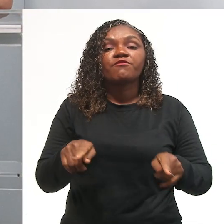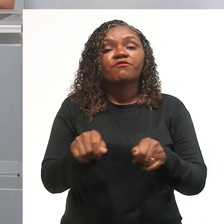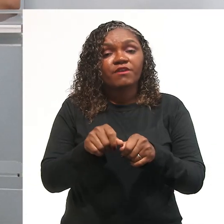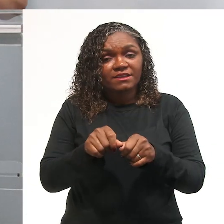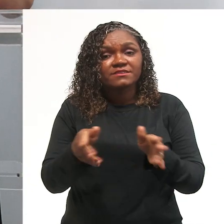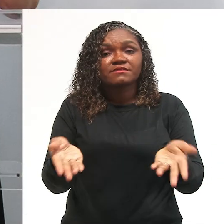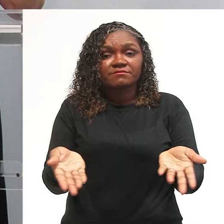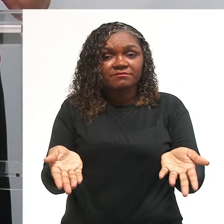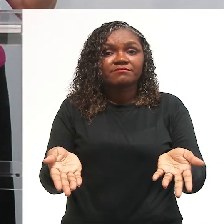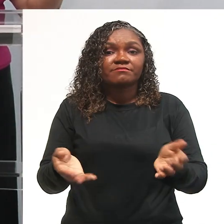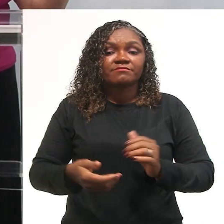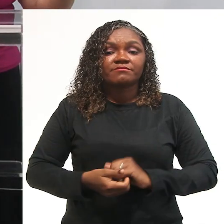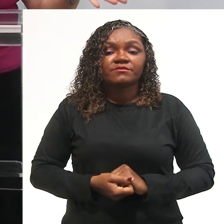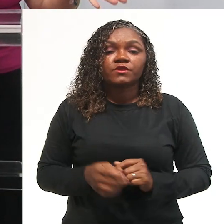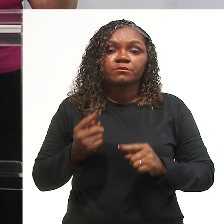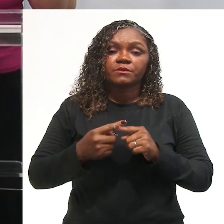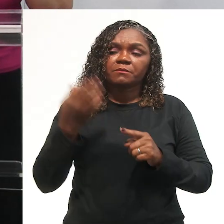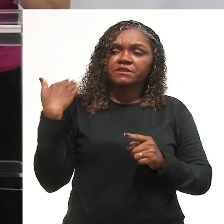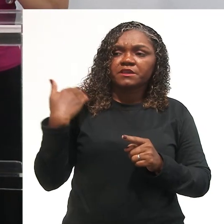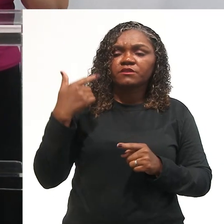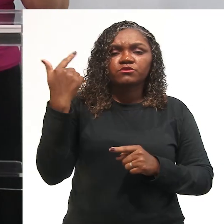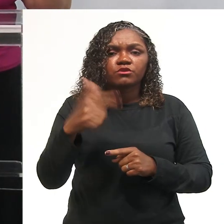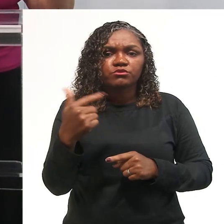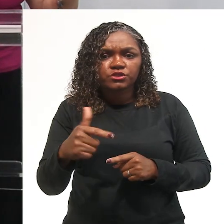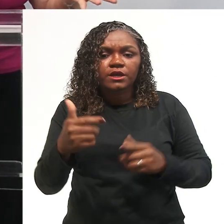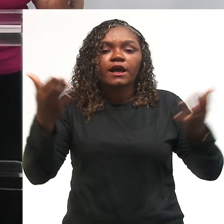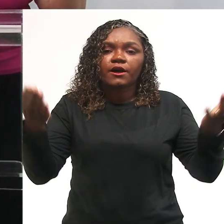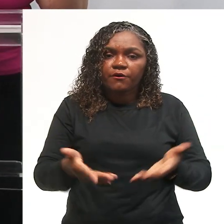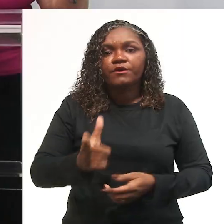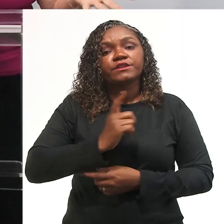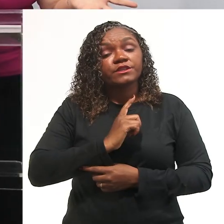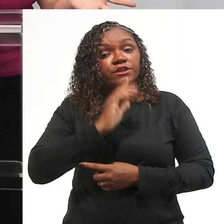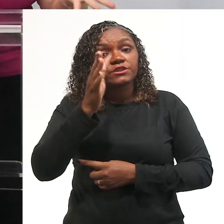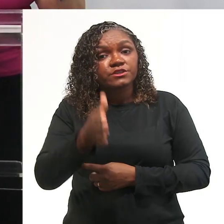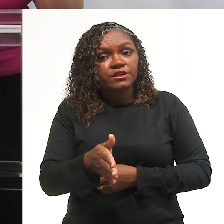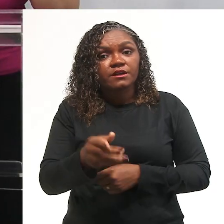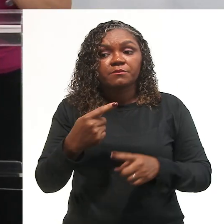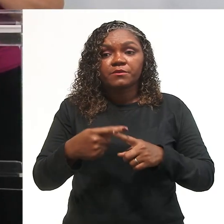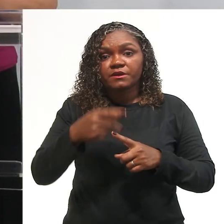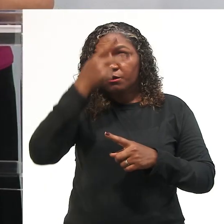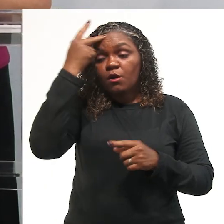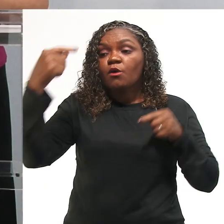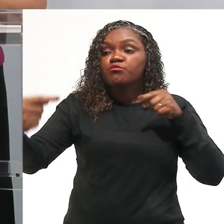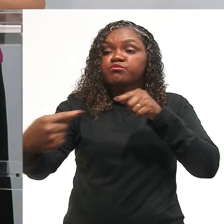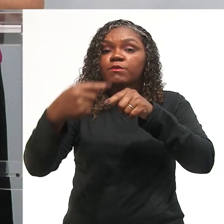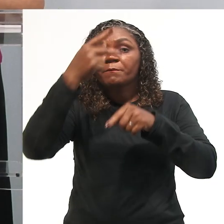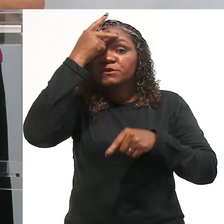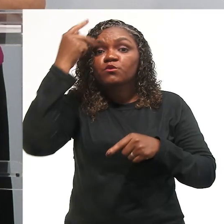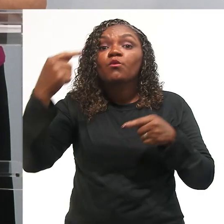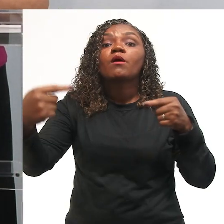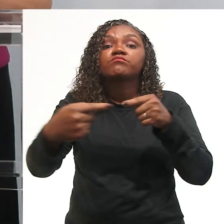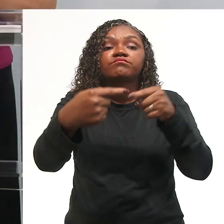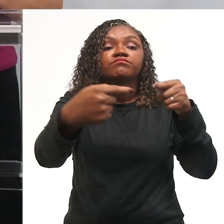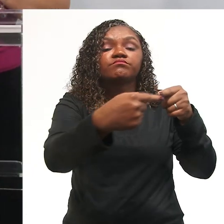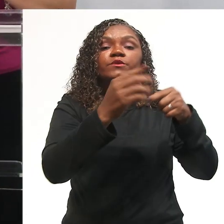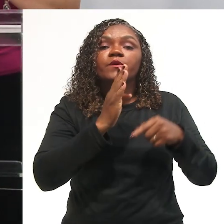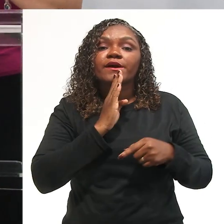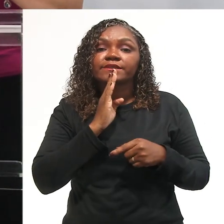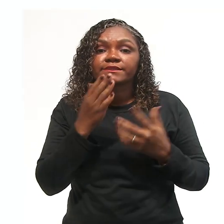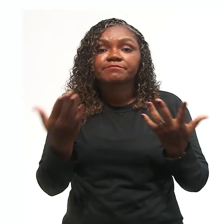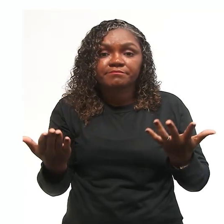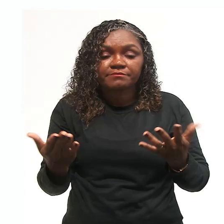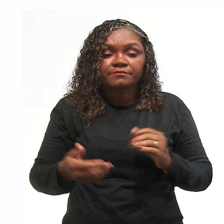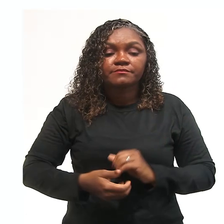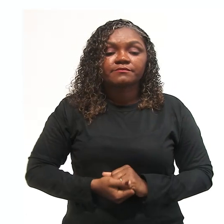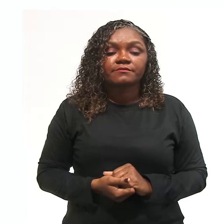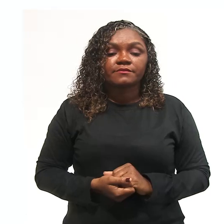antes não existiam e agora precisa de pessoas que tenham expertise naquele conhecimento, né? Então,